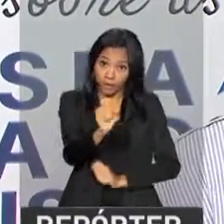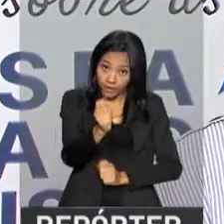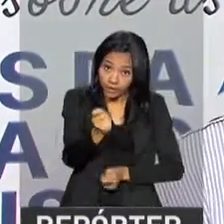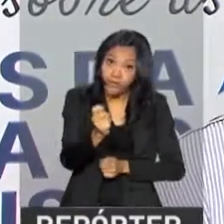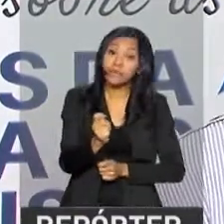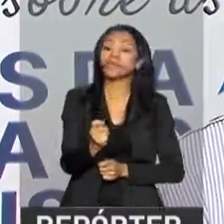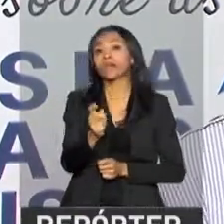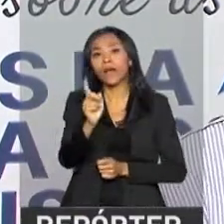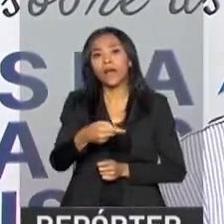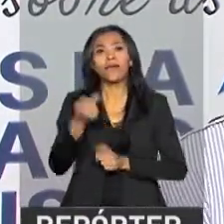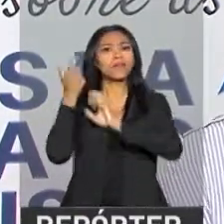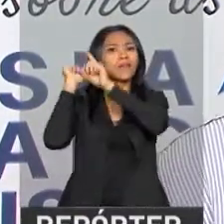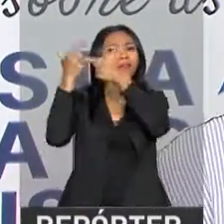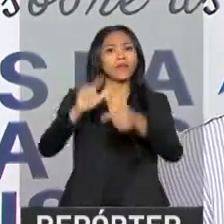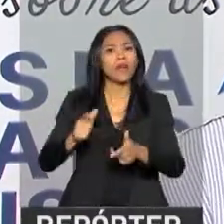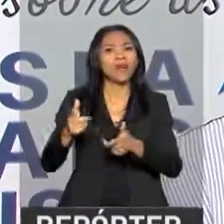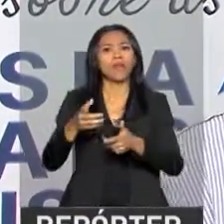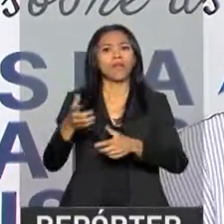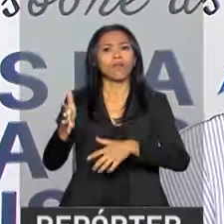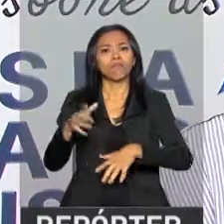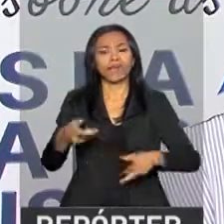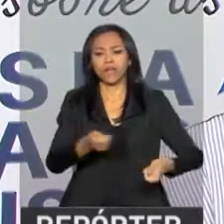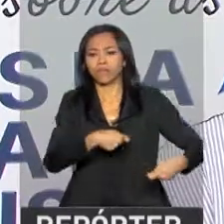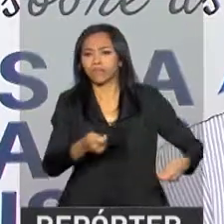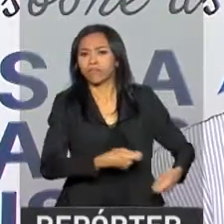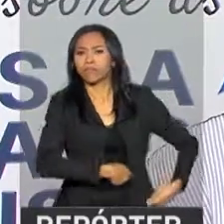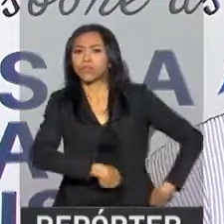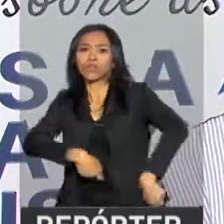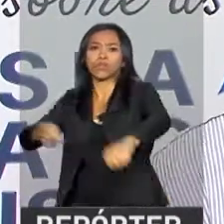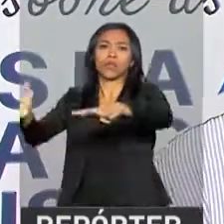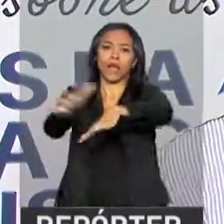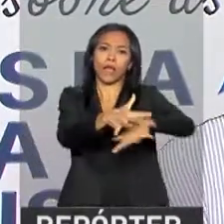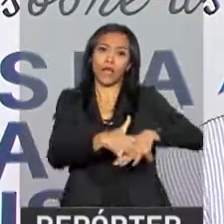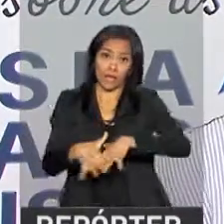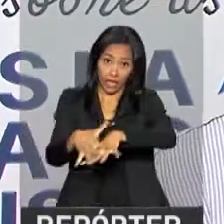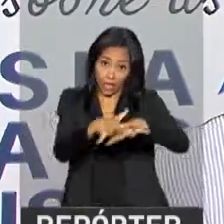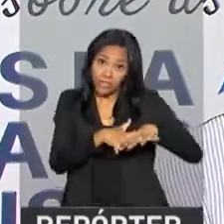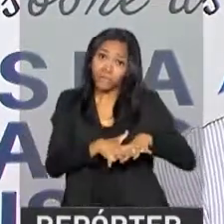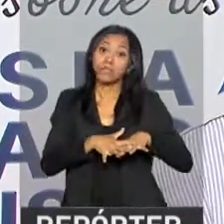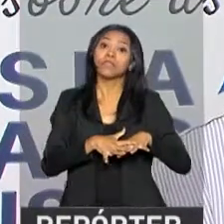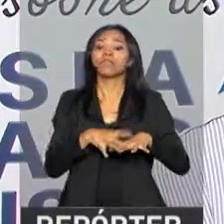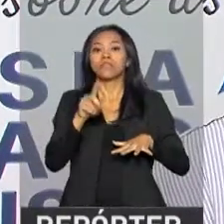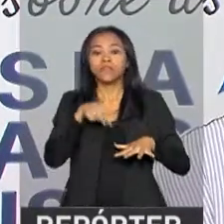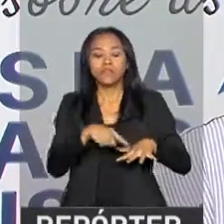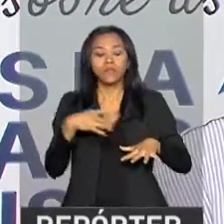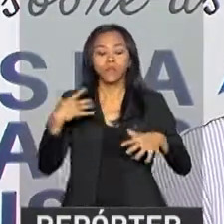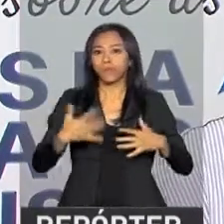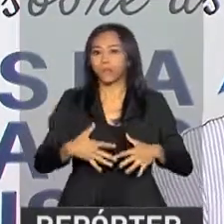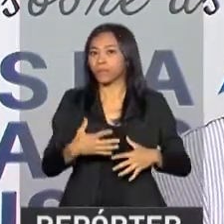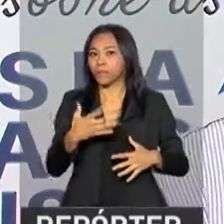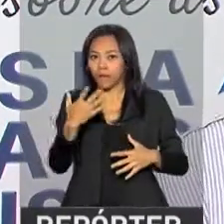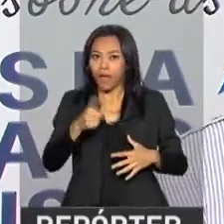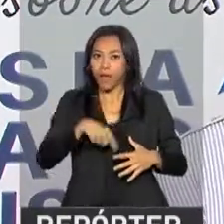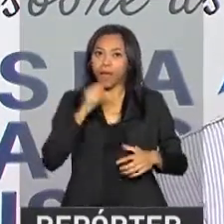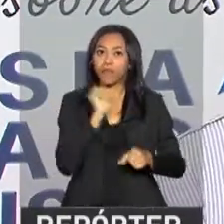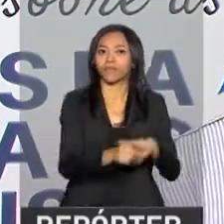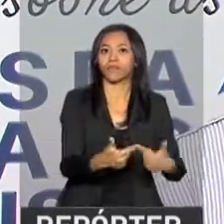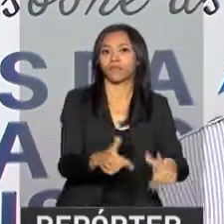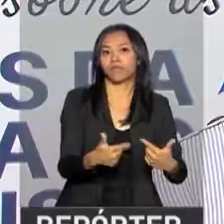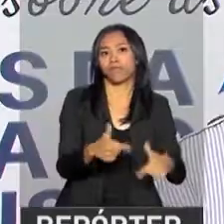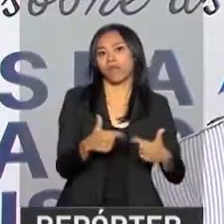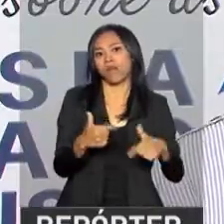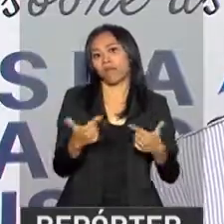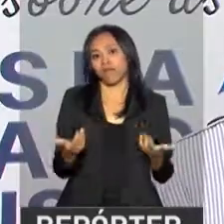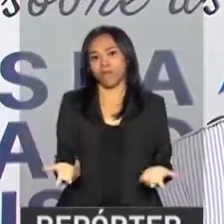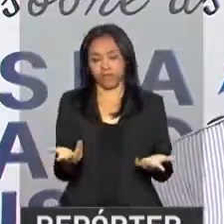pesca do tipo tradicional né então e promove um emprego e aonde que ela se instala nesses